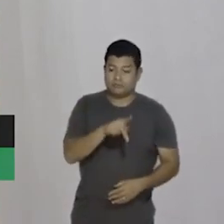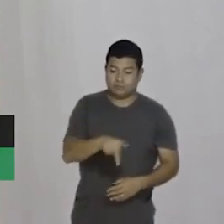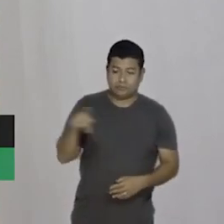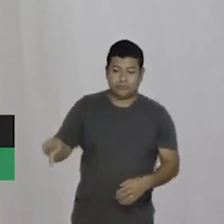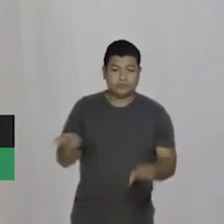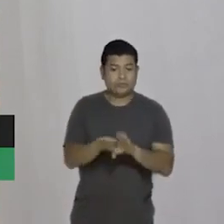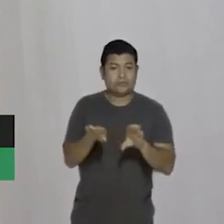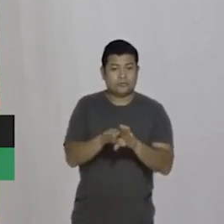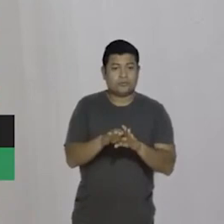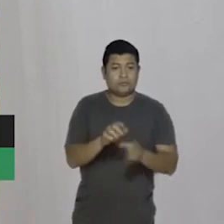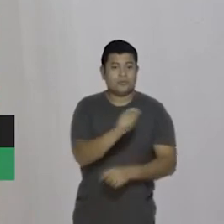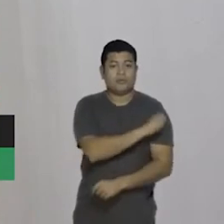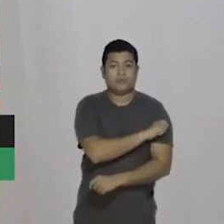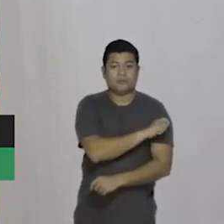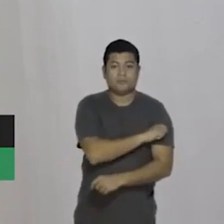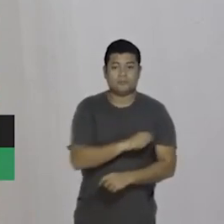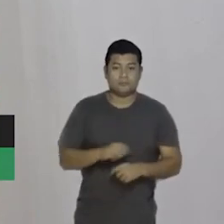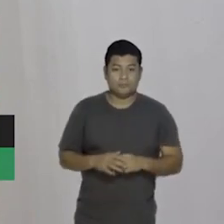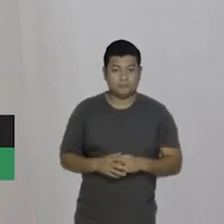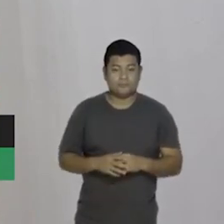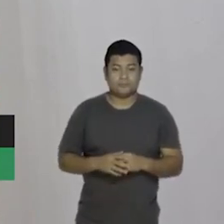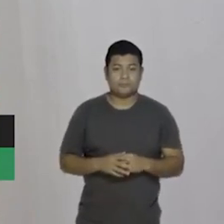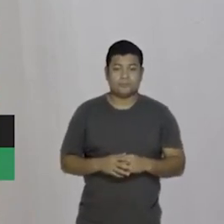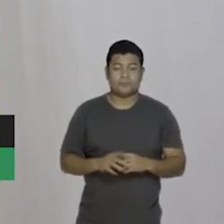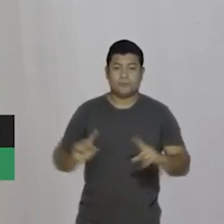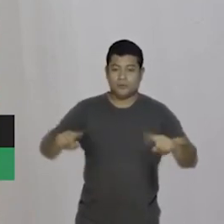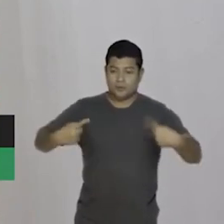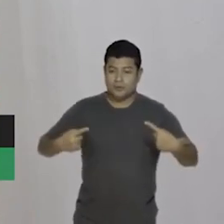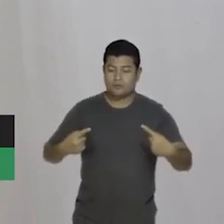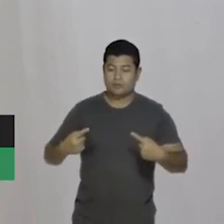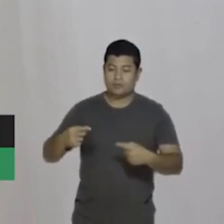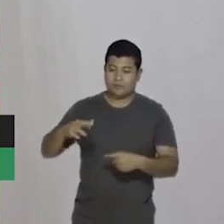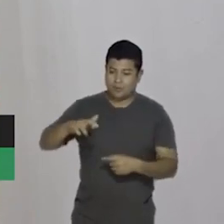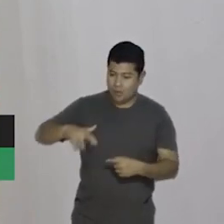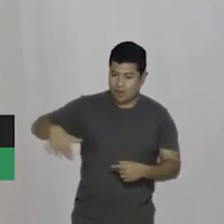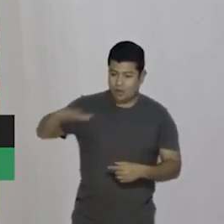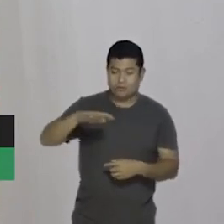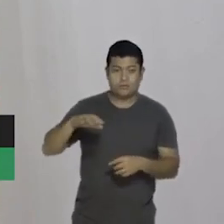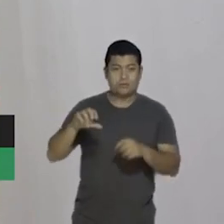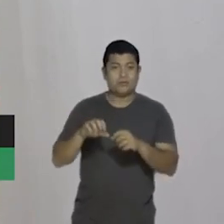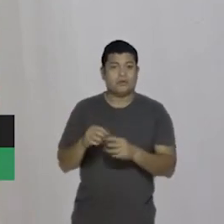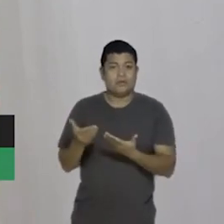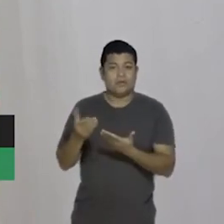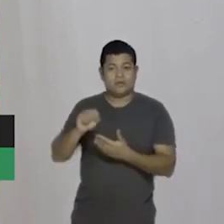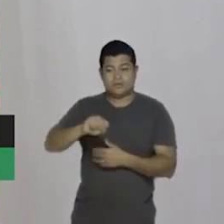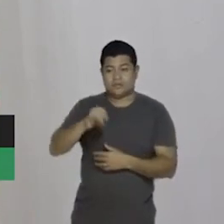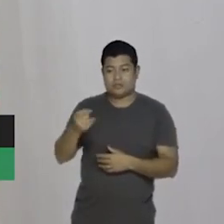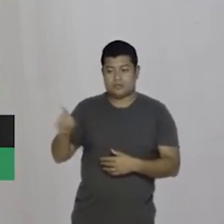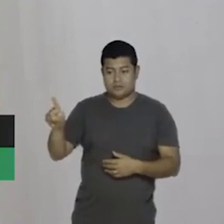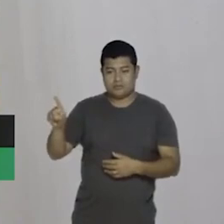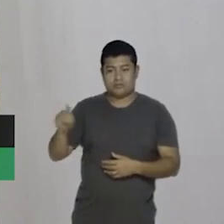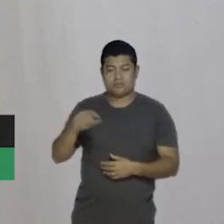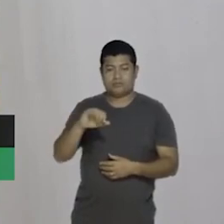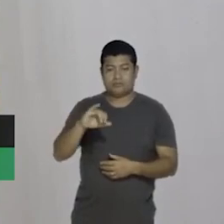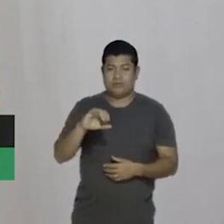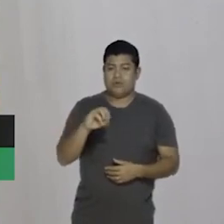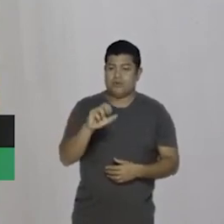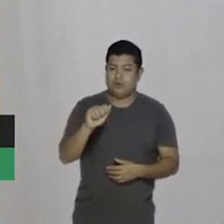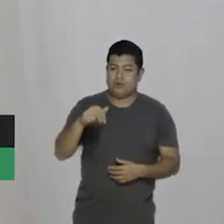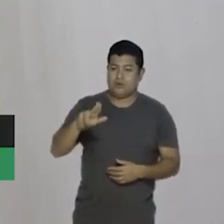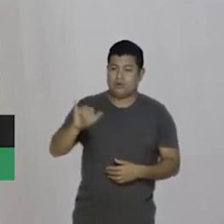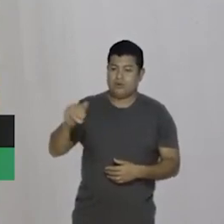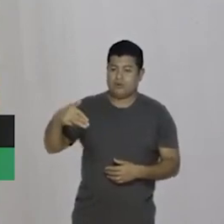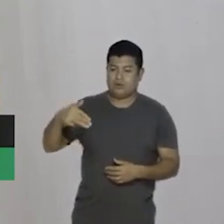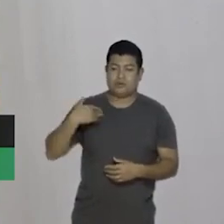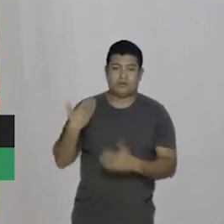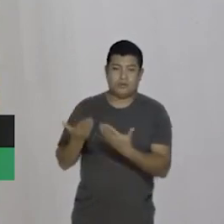desafio lançado na regional de São Joaquim e também de Lages fazerem todos os estudos todas